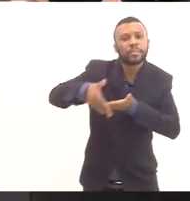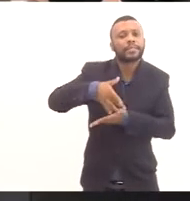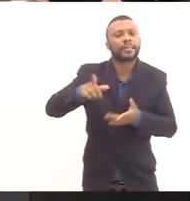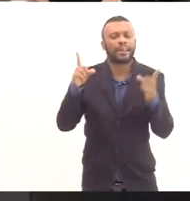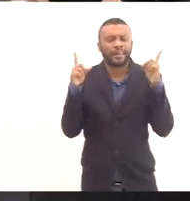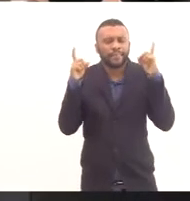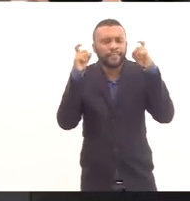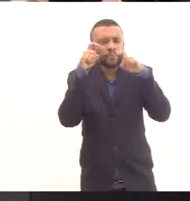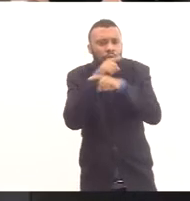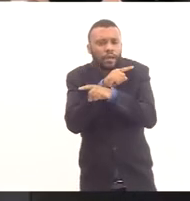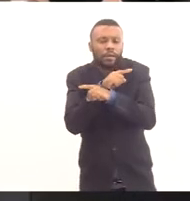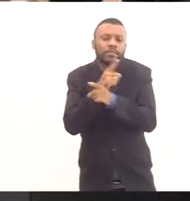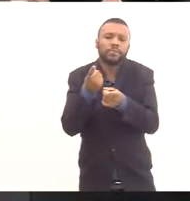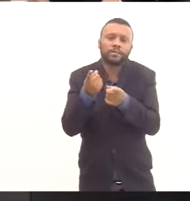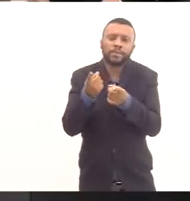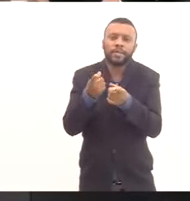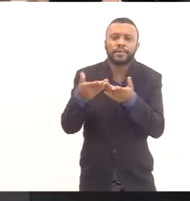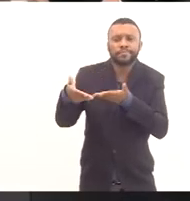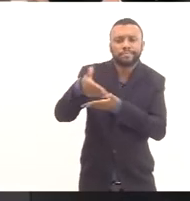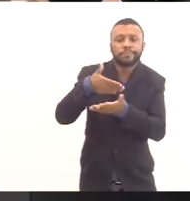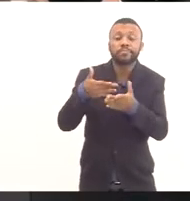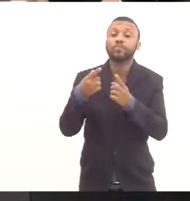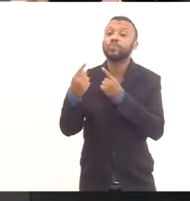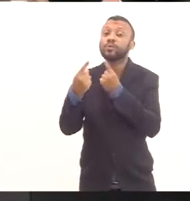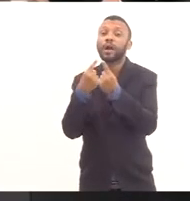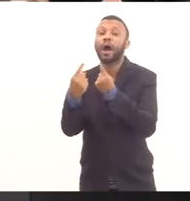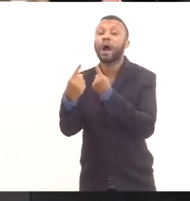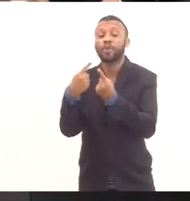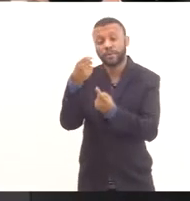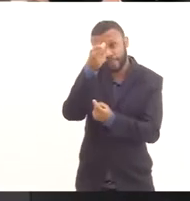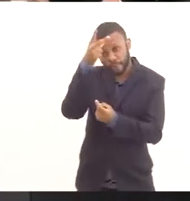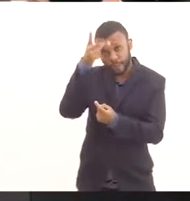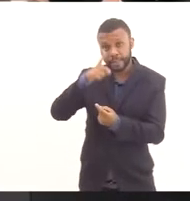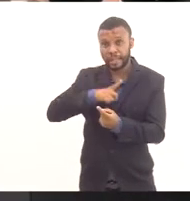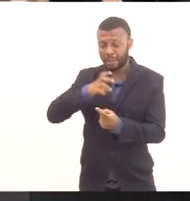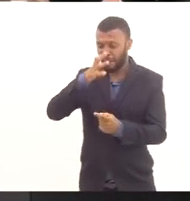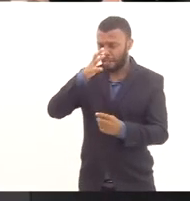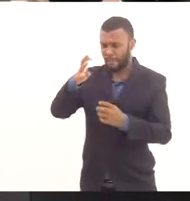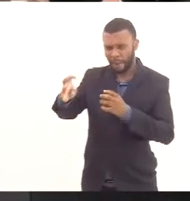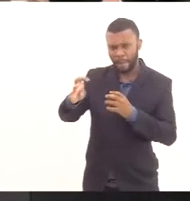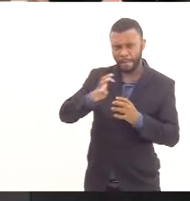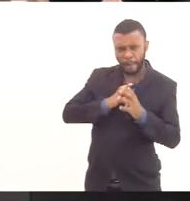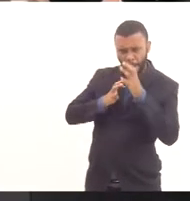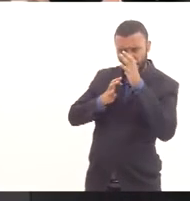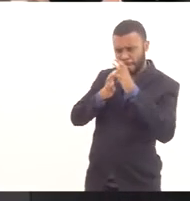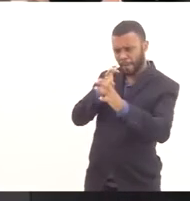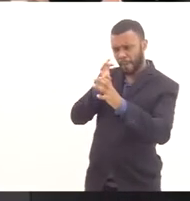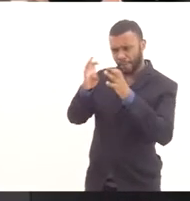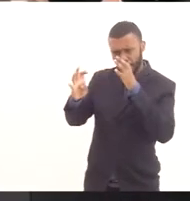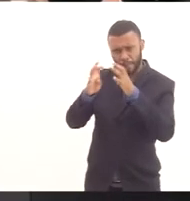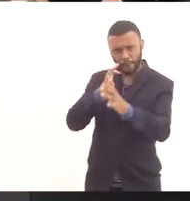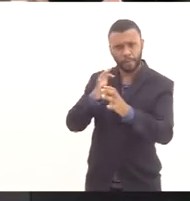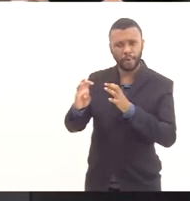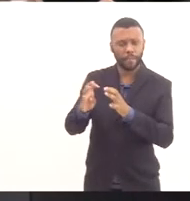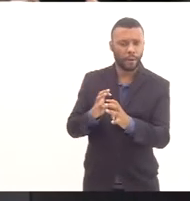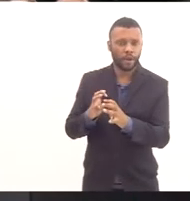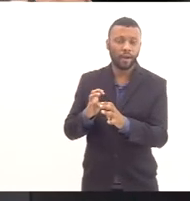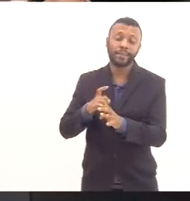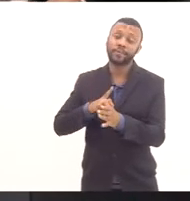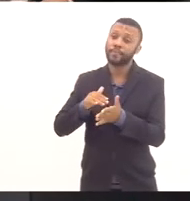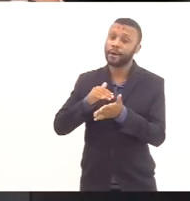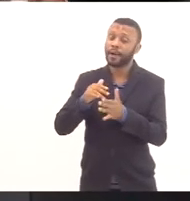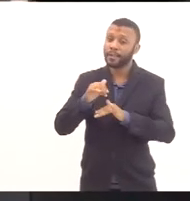dificuldade nessa interlocução por parte da prefeitura porque a troca de acusações a prefeitura diz que a secretaria Teve até uma